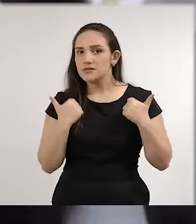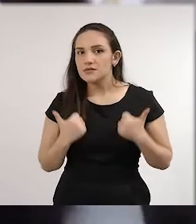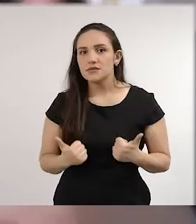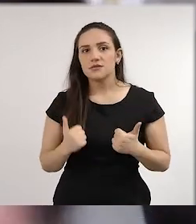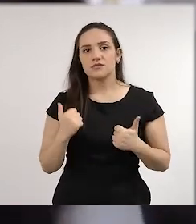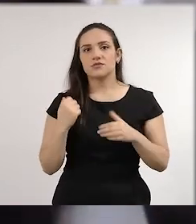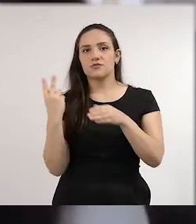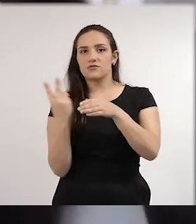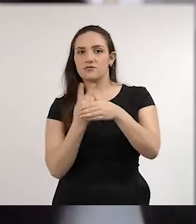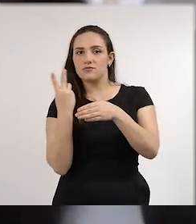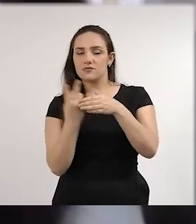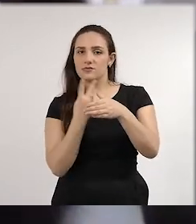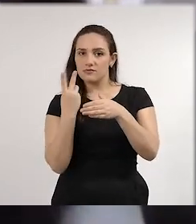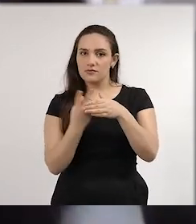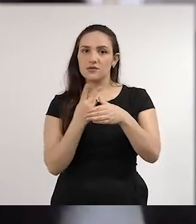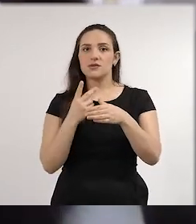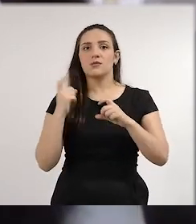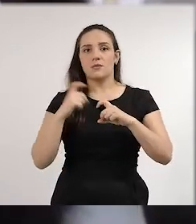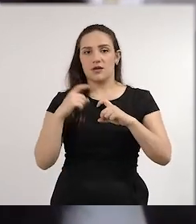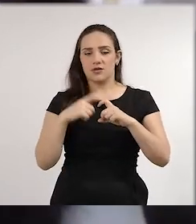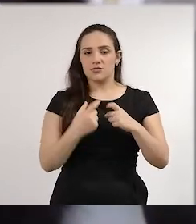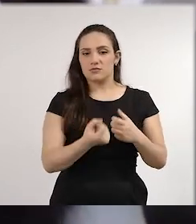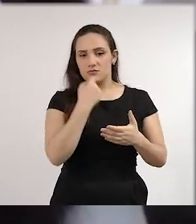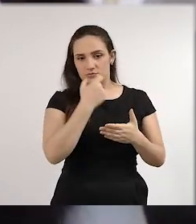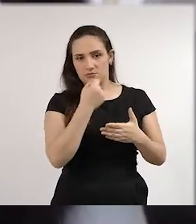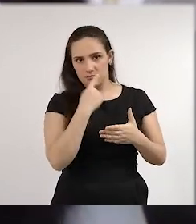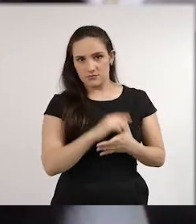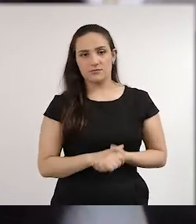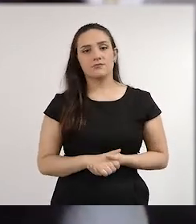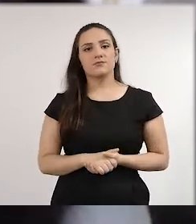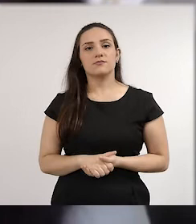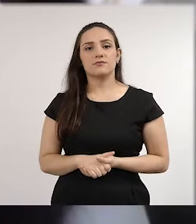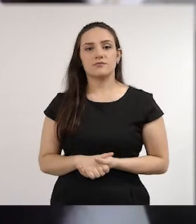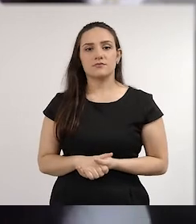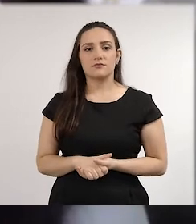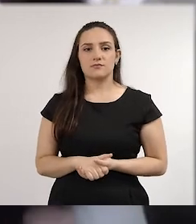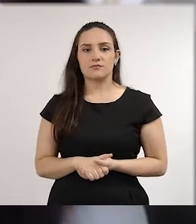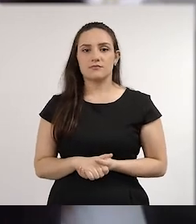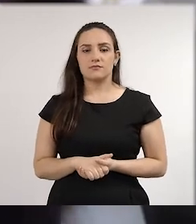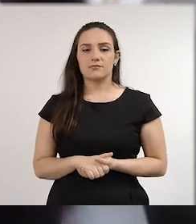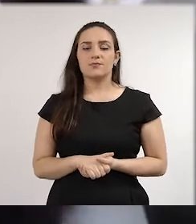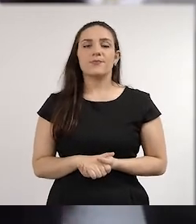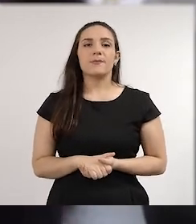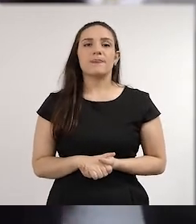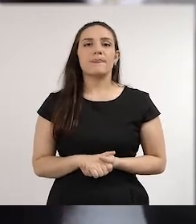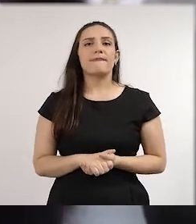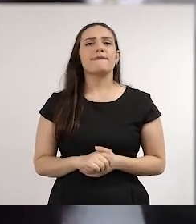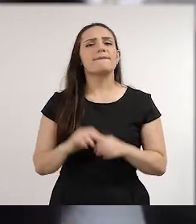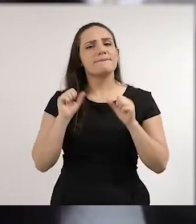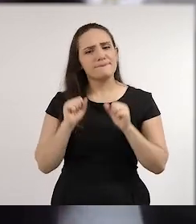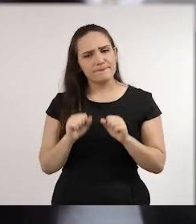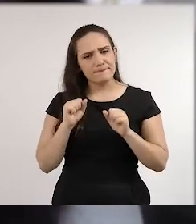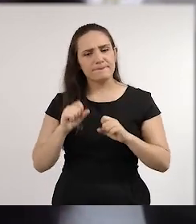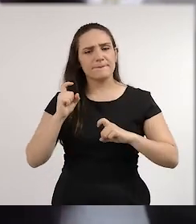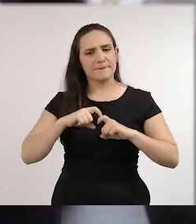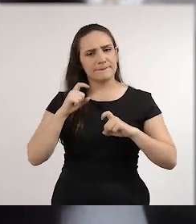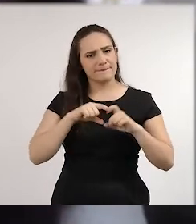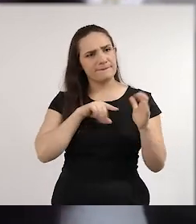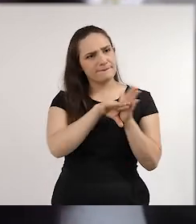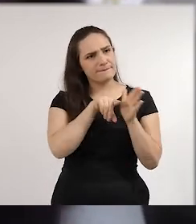vitaminas que o obstetra passa, ir ao pré-natal, mas não ir em consultório, unidade de